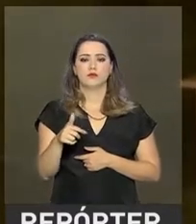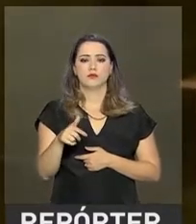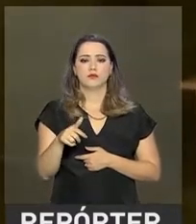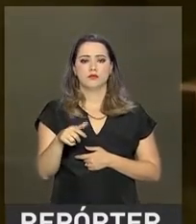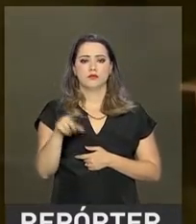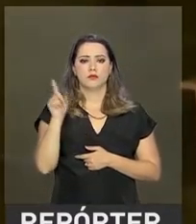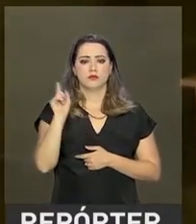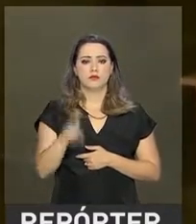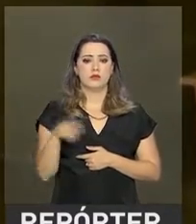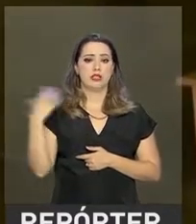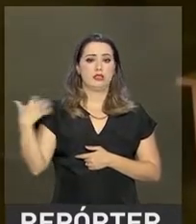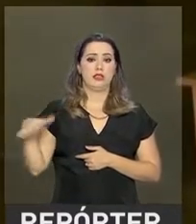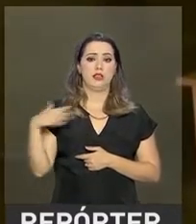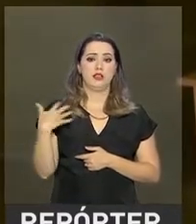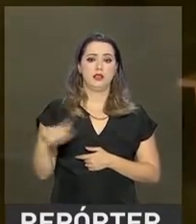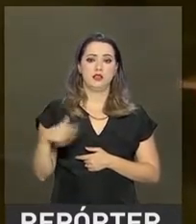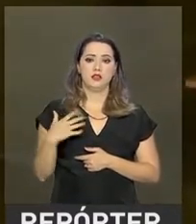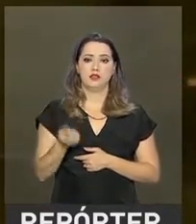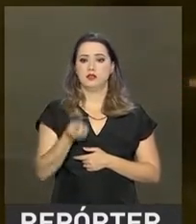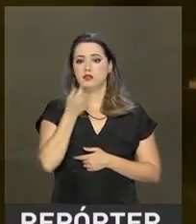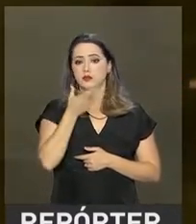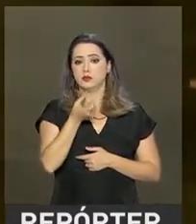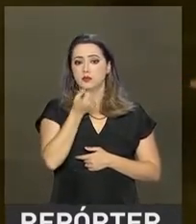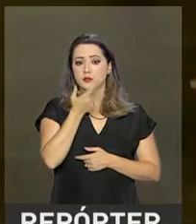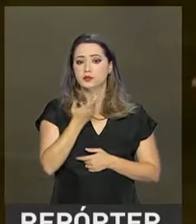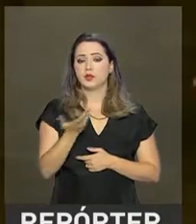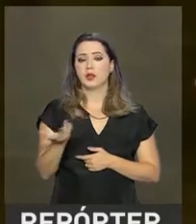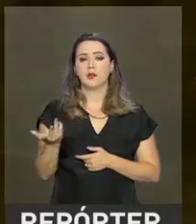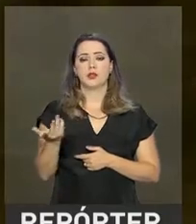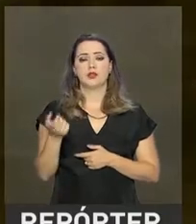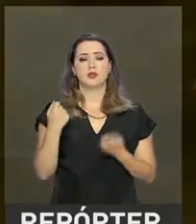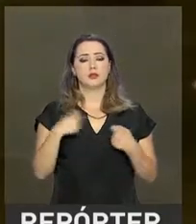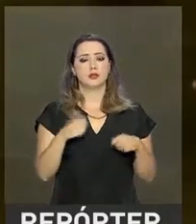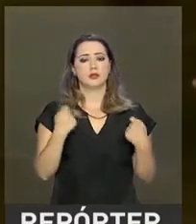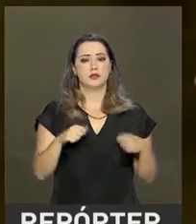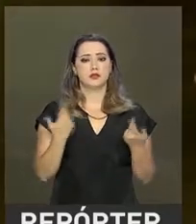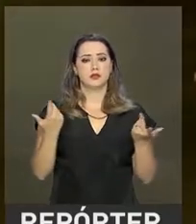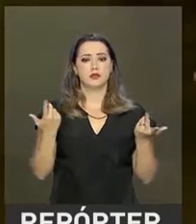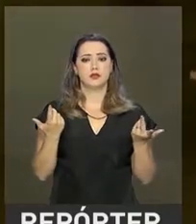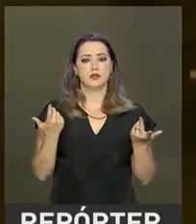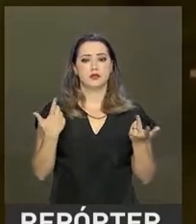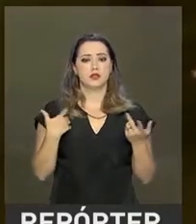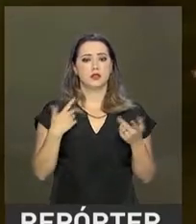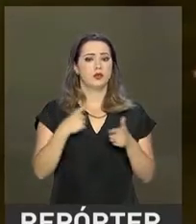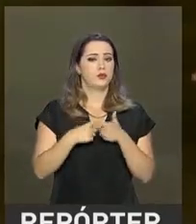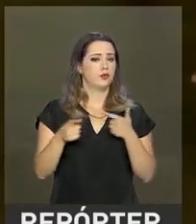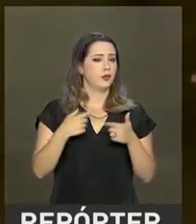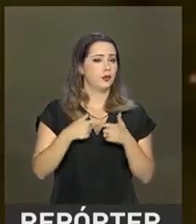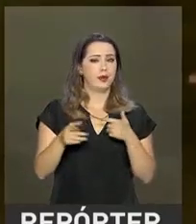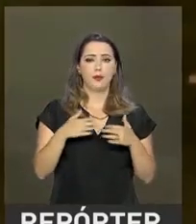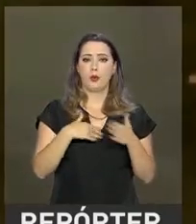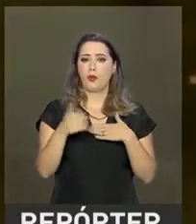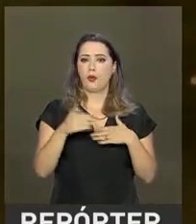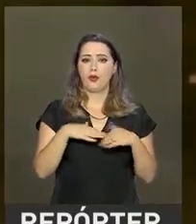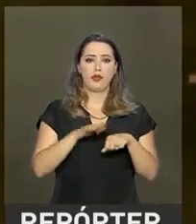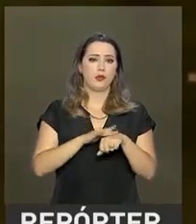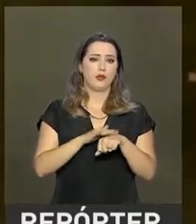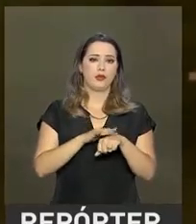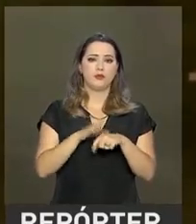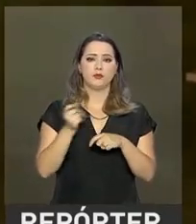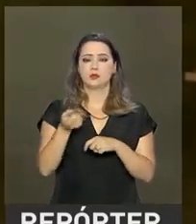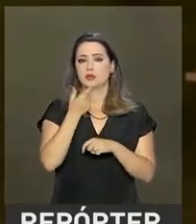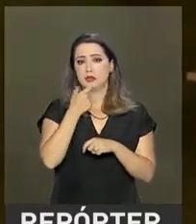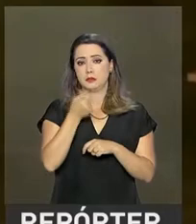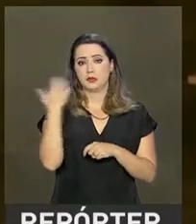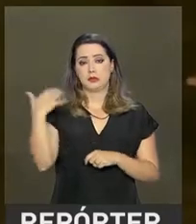muito caro e medicamento no caso remédio quando as pessoas precisam contar uma infecção alguma coisa também não consegue